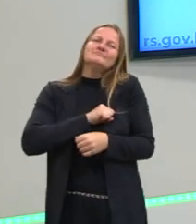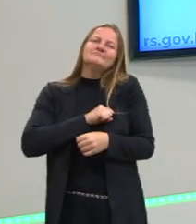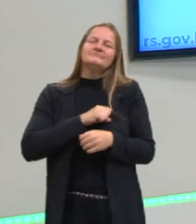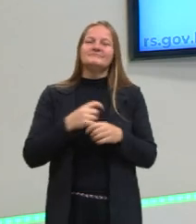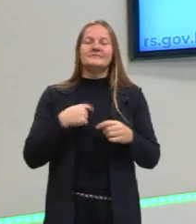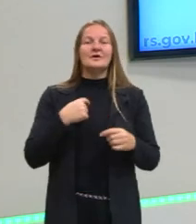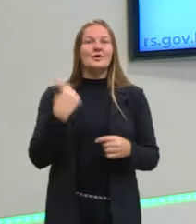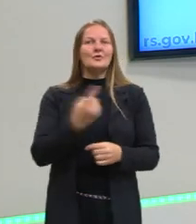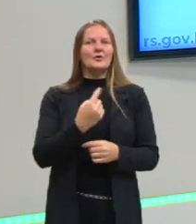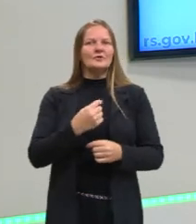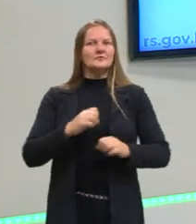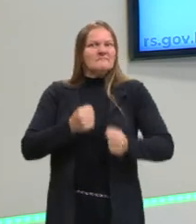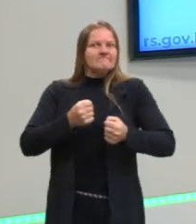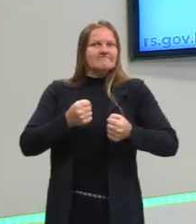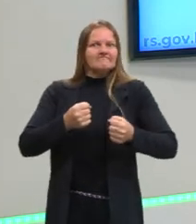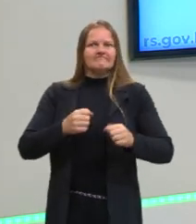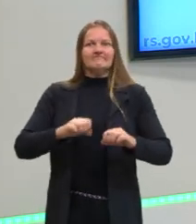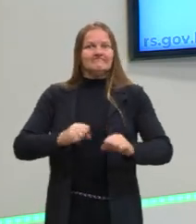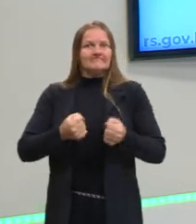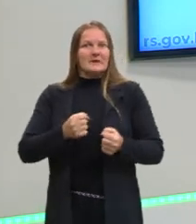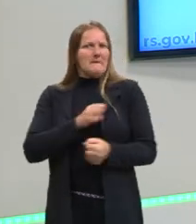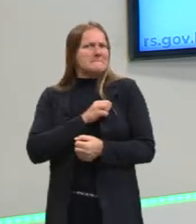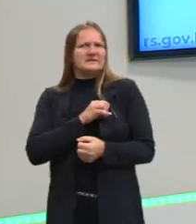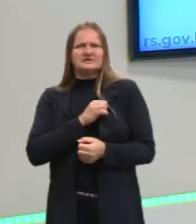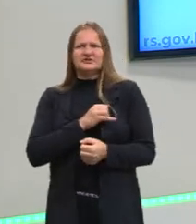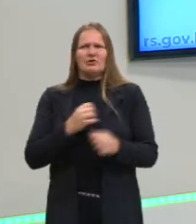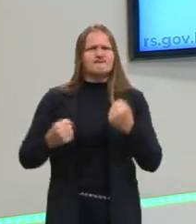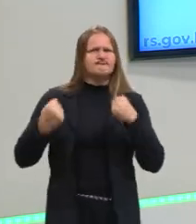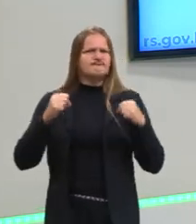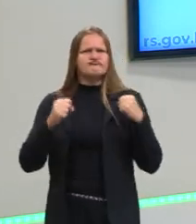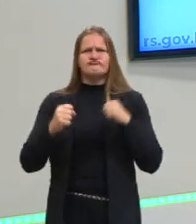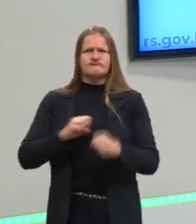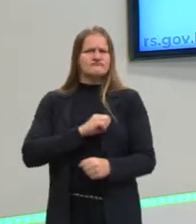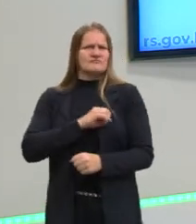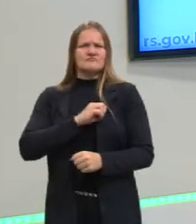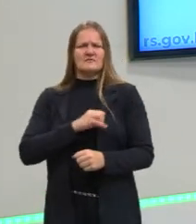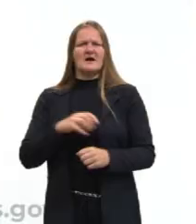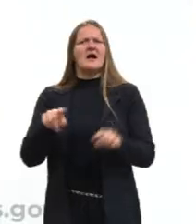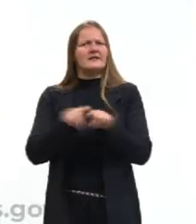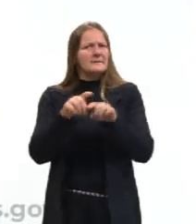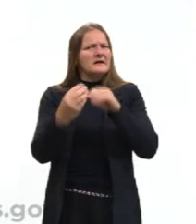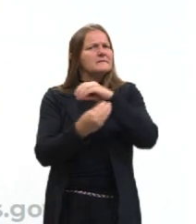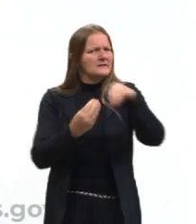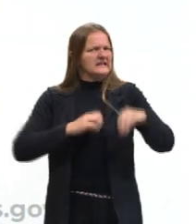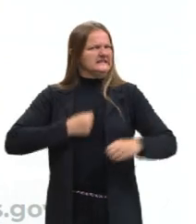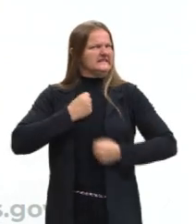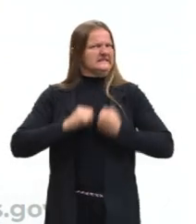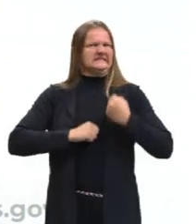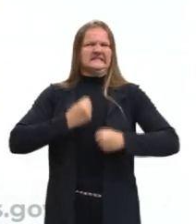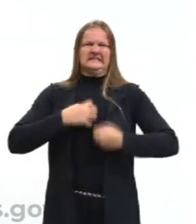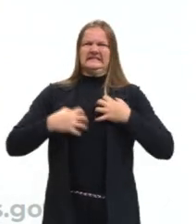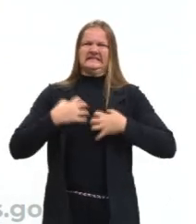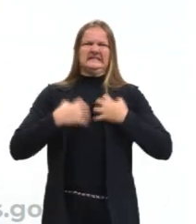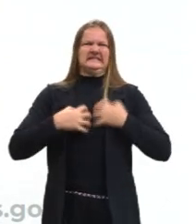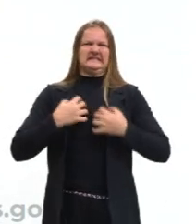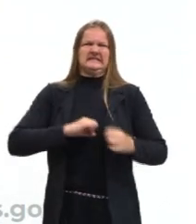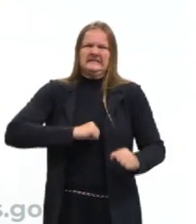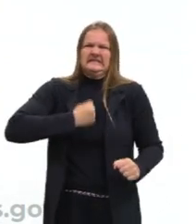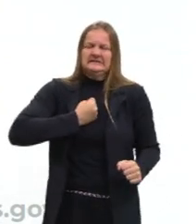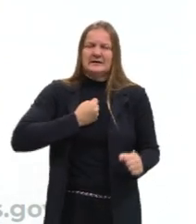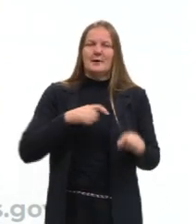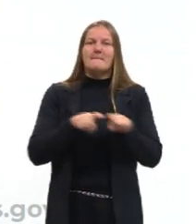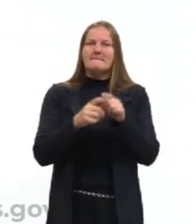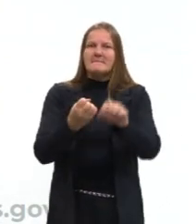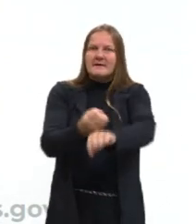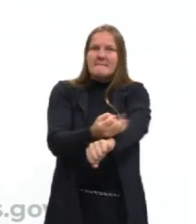nós Agimos por impulso por paixões e aqui pode entrar raiva uma série de de Emoções mas